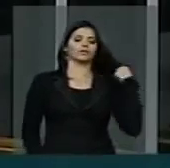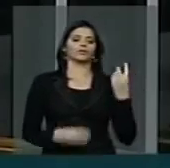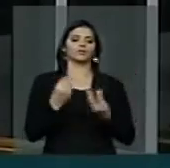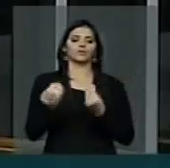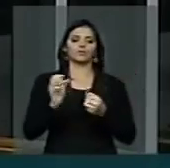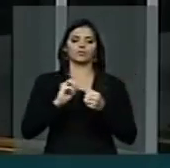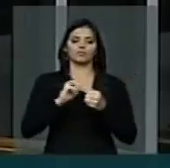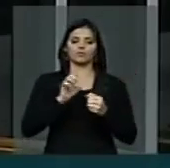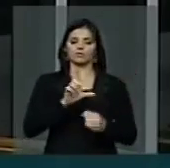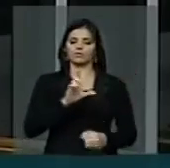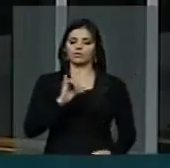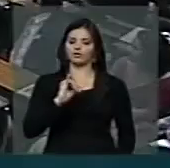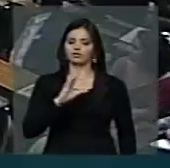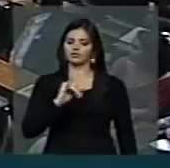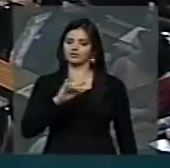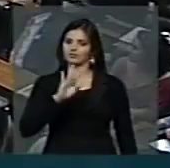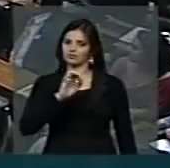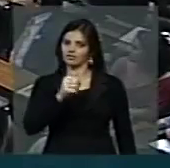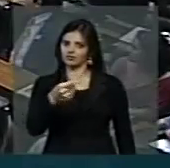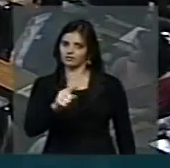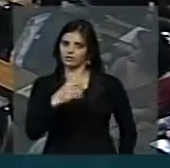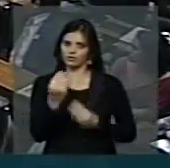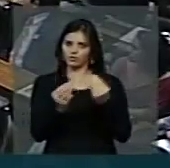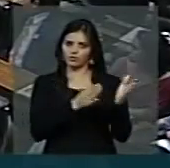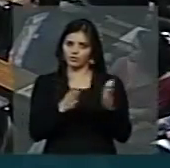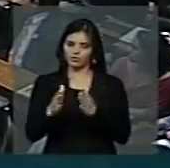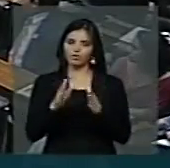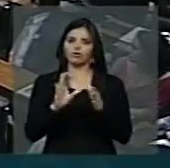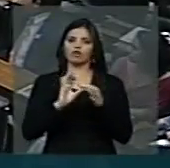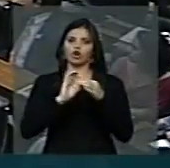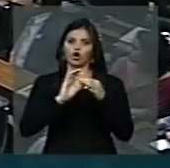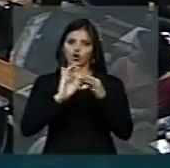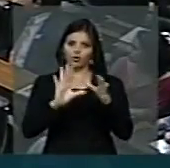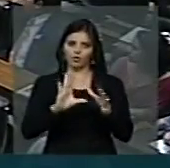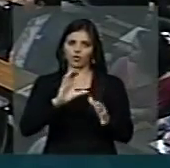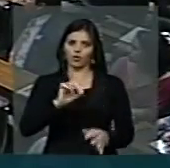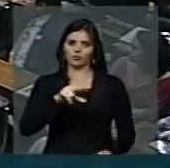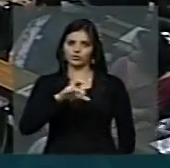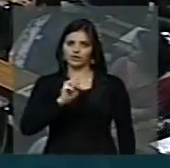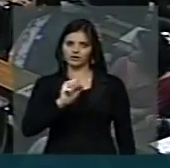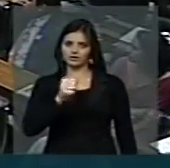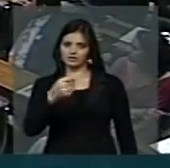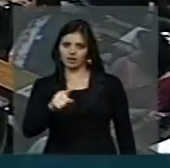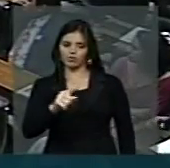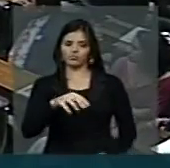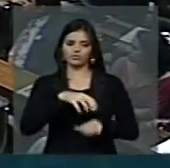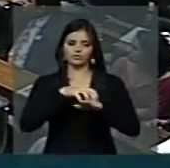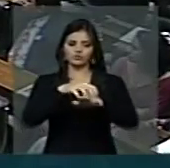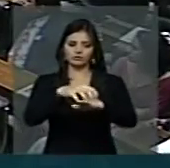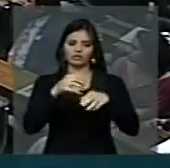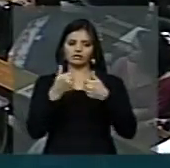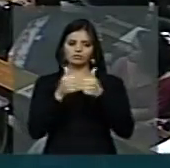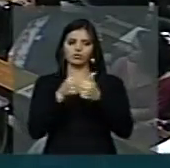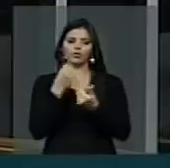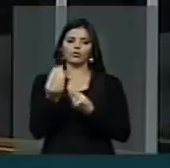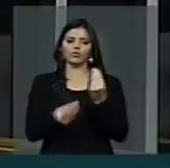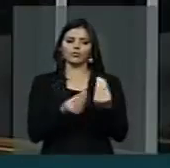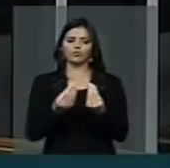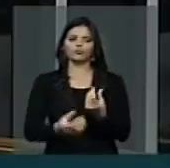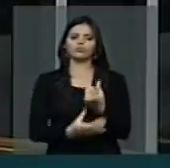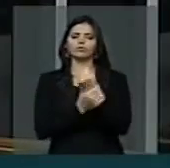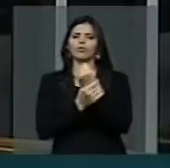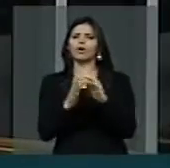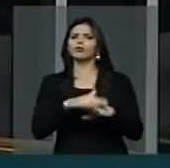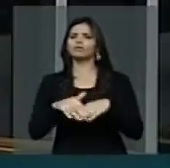as licitações e o processo de concessão do transporte, minha querida Erundina? Como garantir